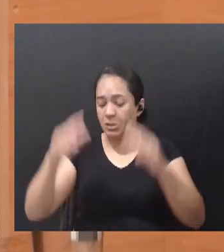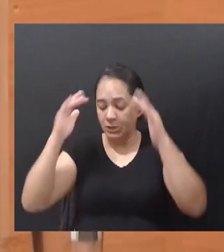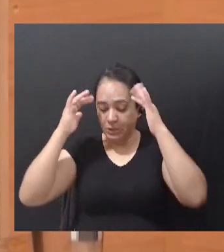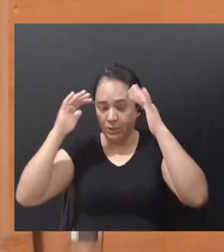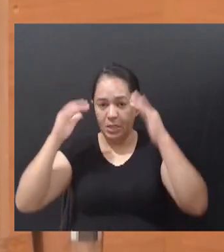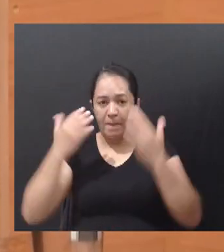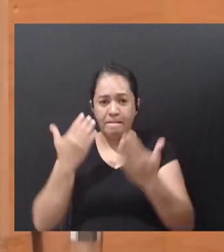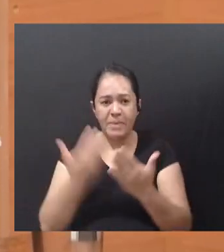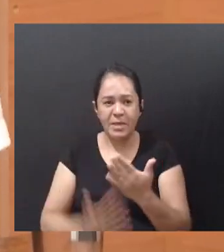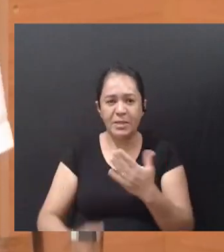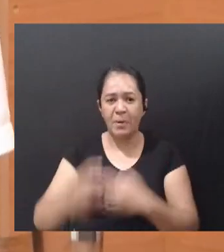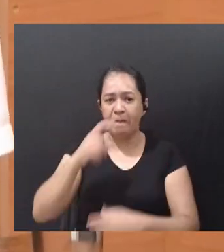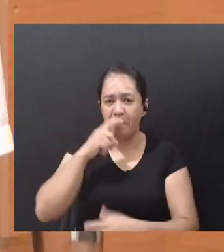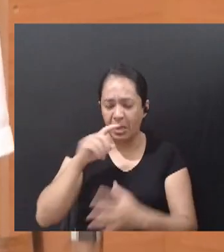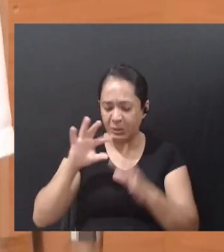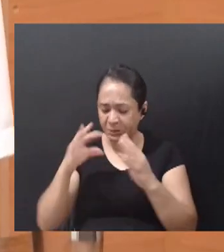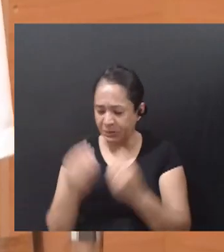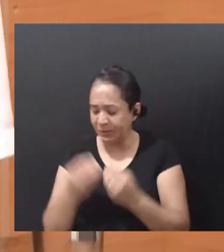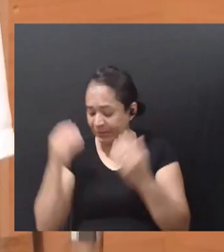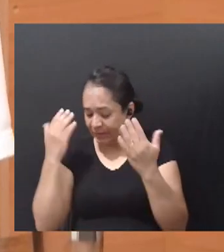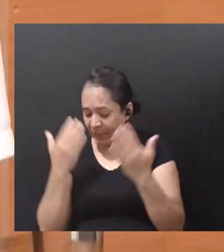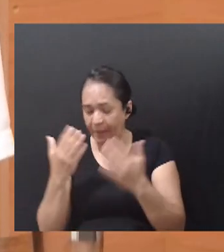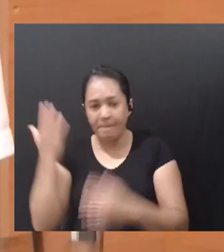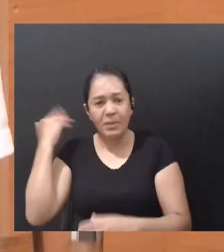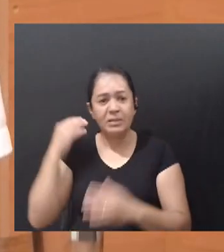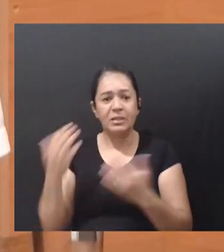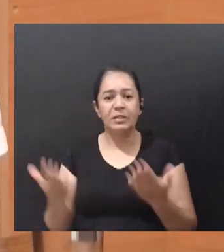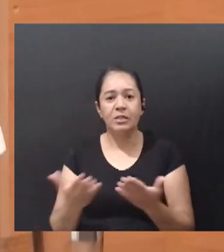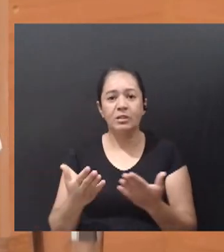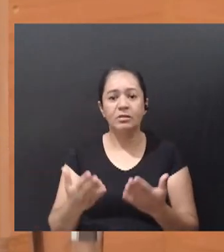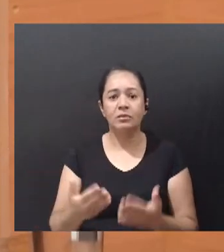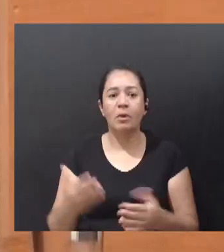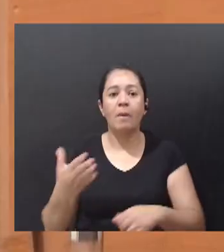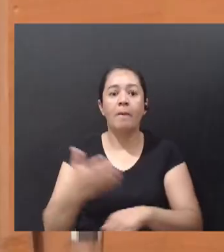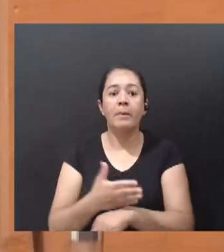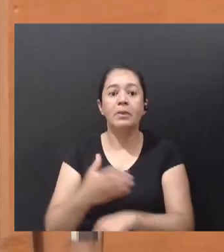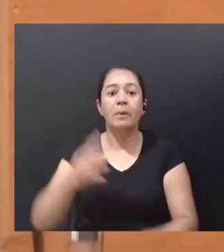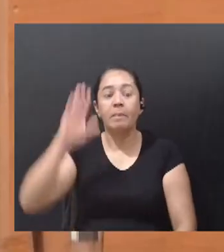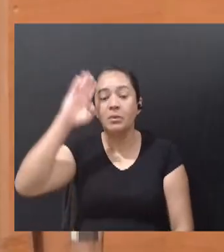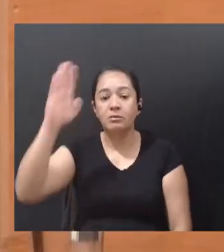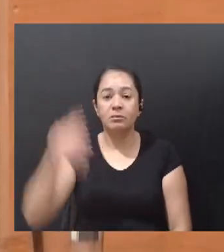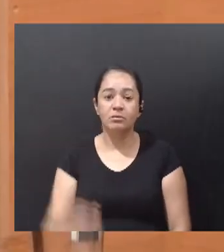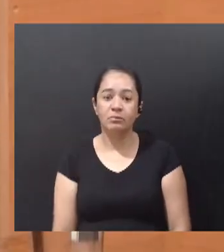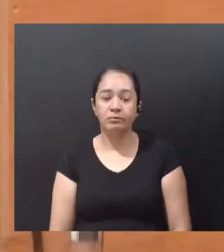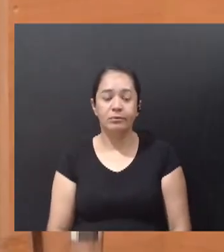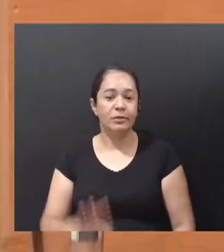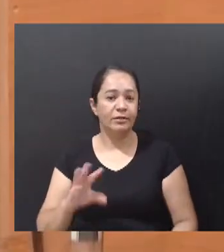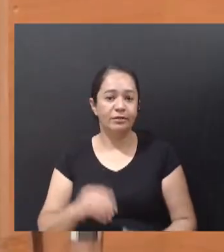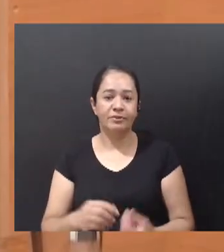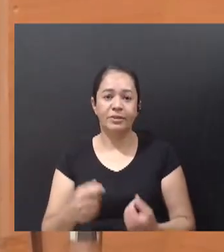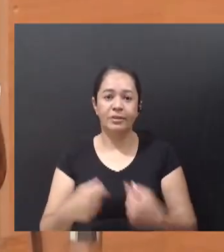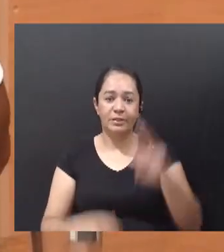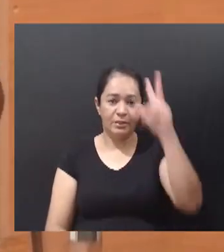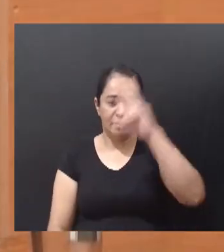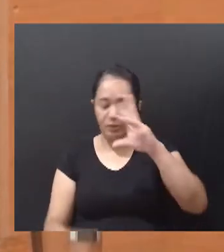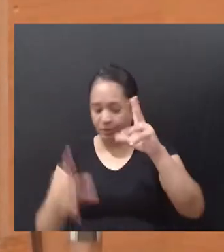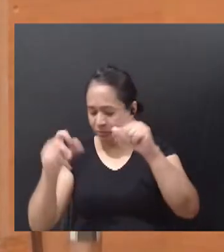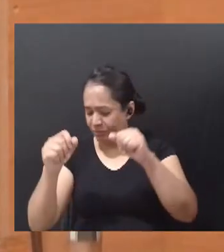parentes, passado, presente, principal pertence. Enfim, não vou me lembrar de tudo, faz tempo.